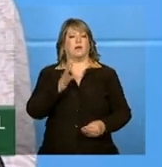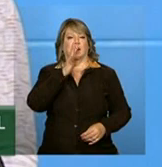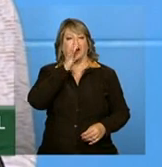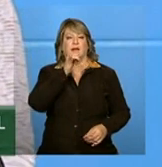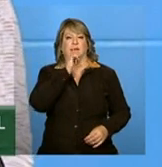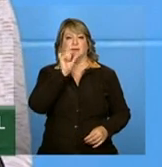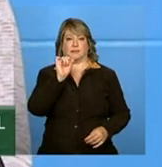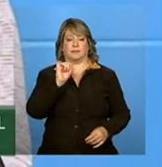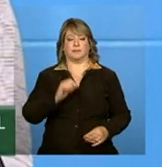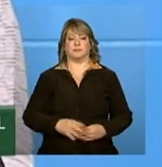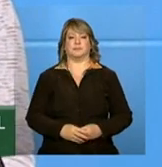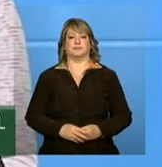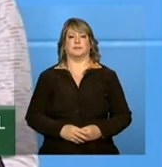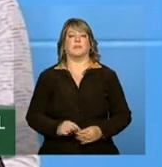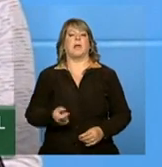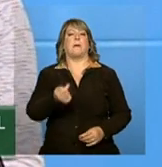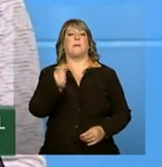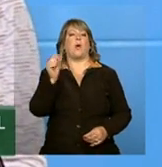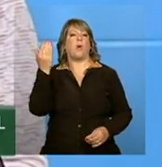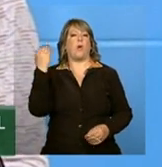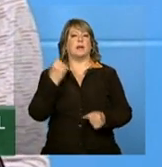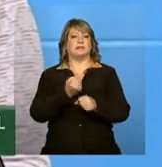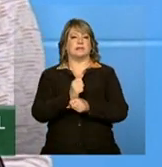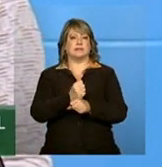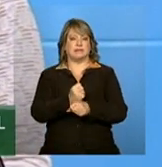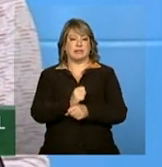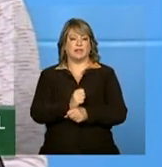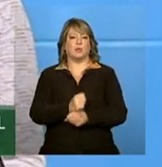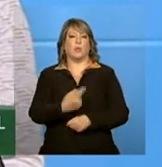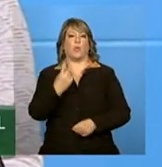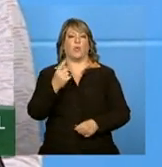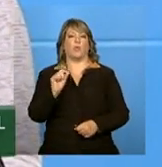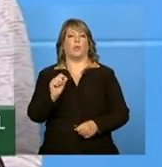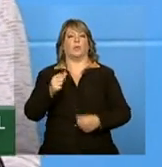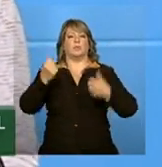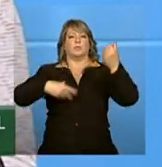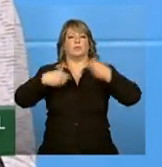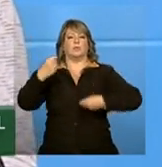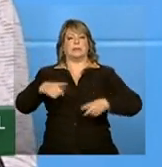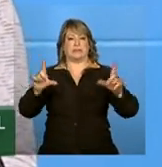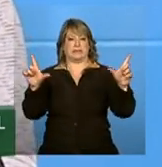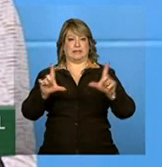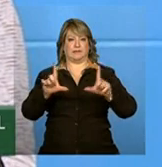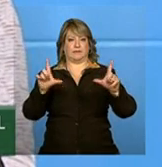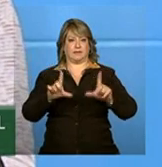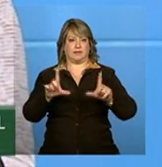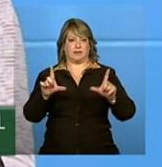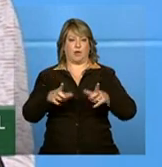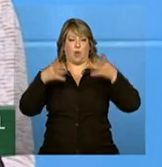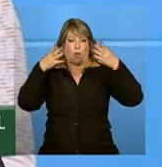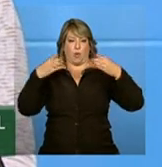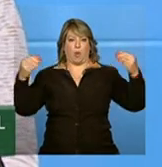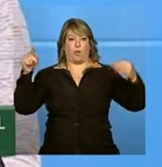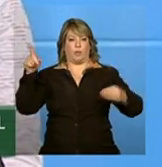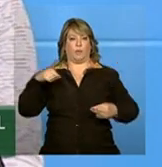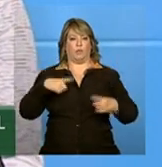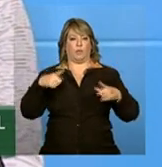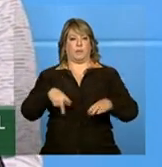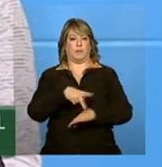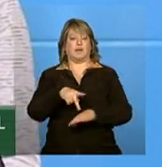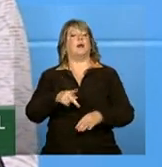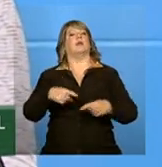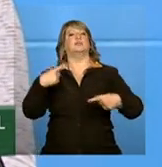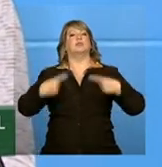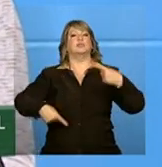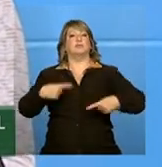exemplo. Há poucos anos, um documentário da televisão holandesa discutiu a